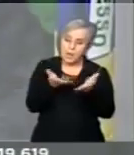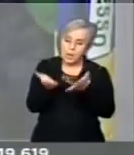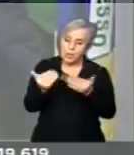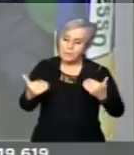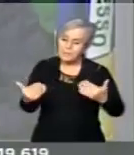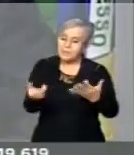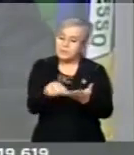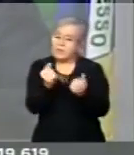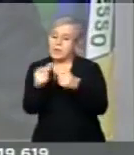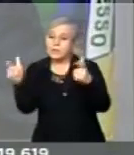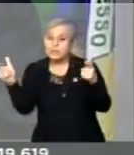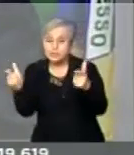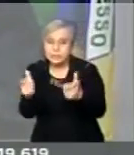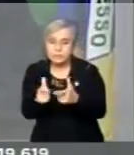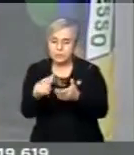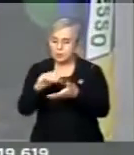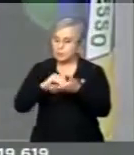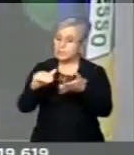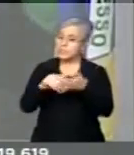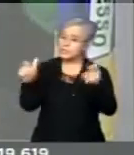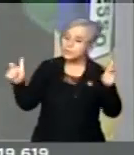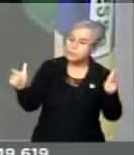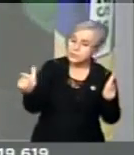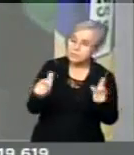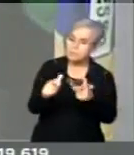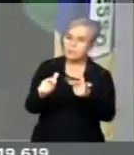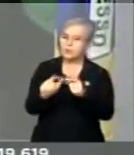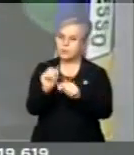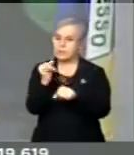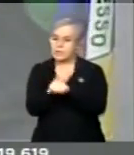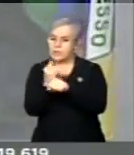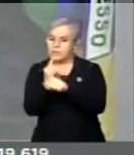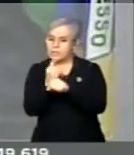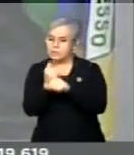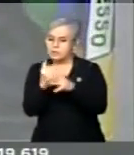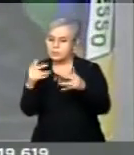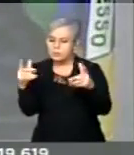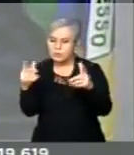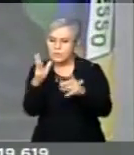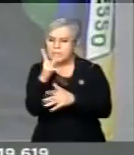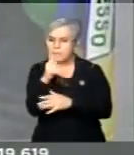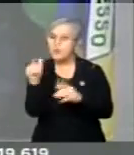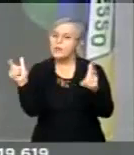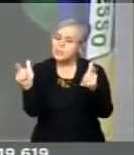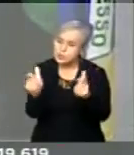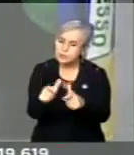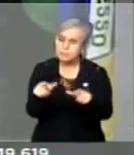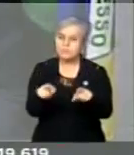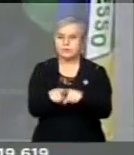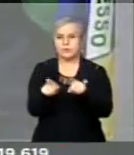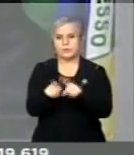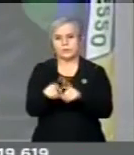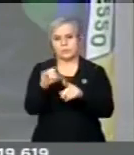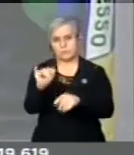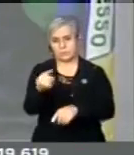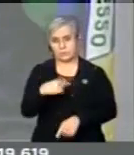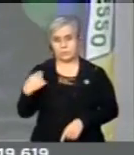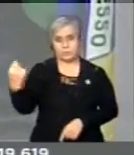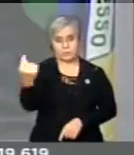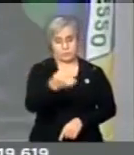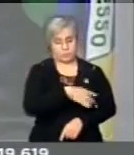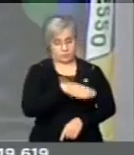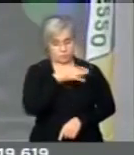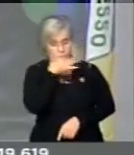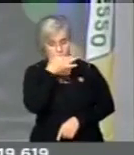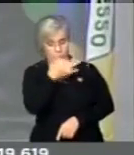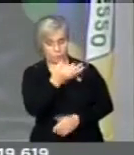tantos ministérios, tantas secretarias, não cabe uma estrutura tão lenta e tão burocrática. Se nós temos essa opinião a respeito